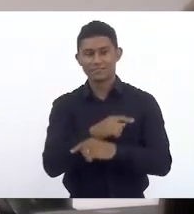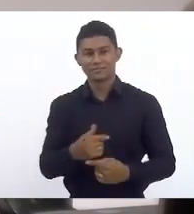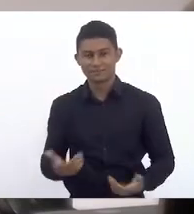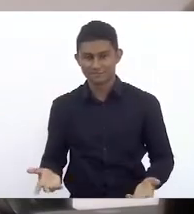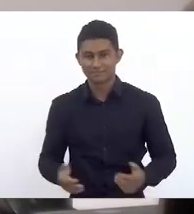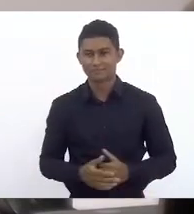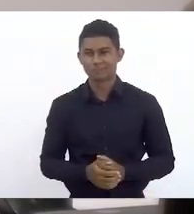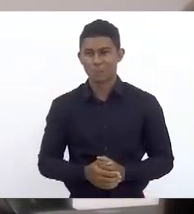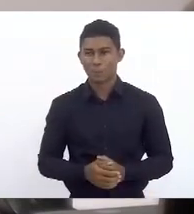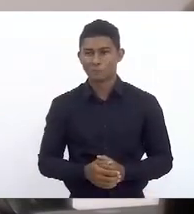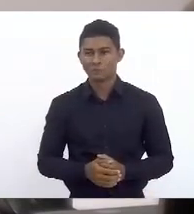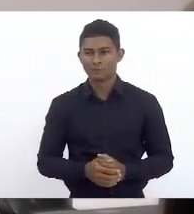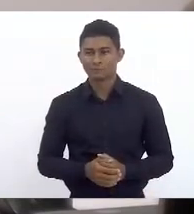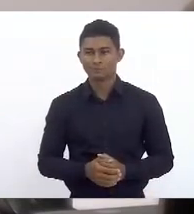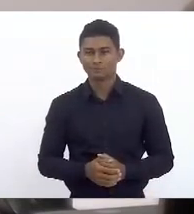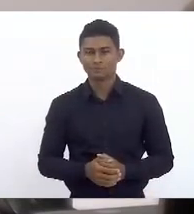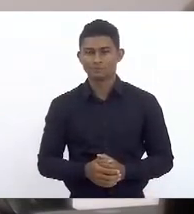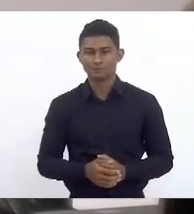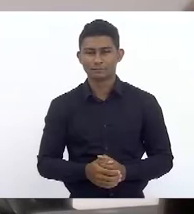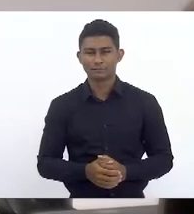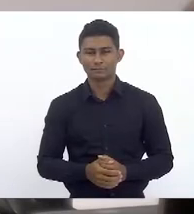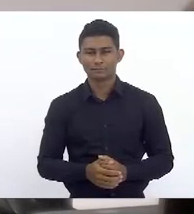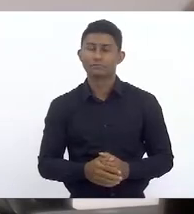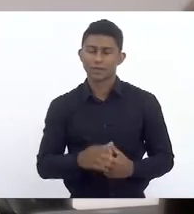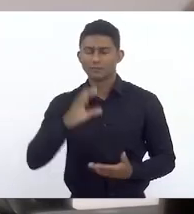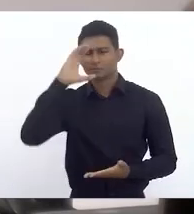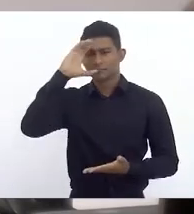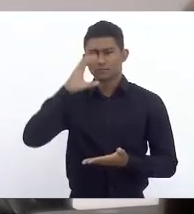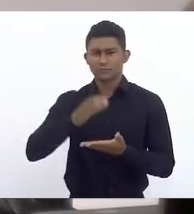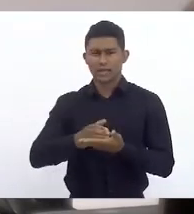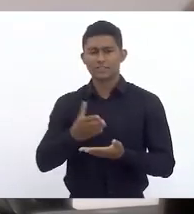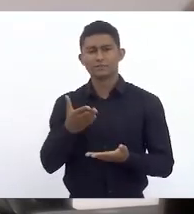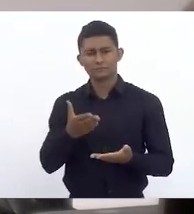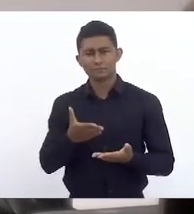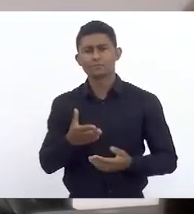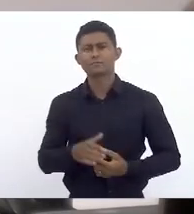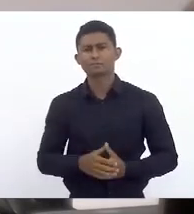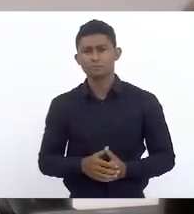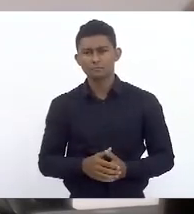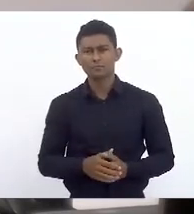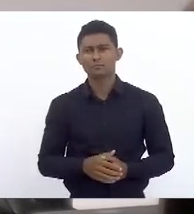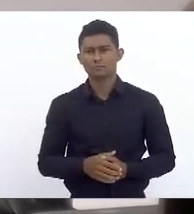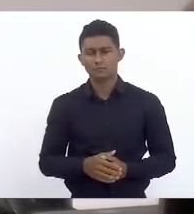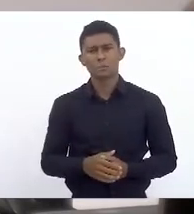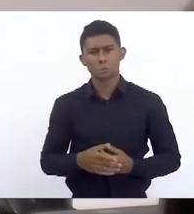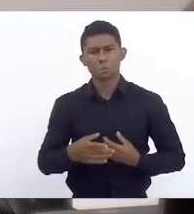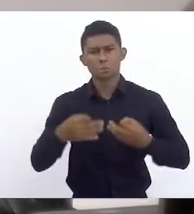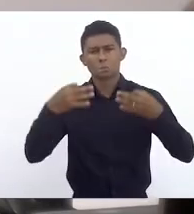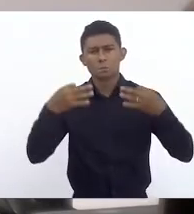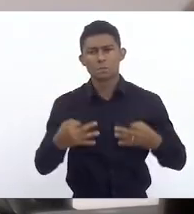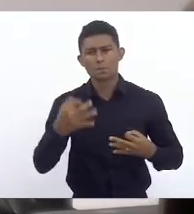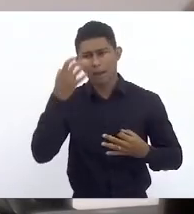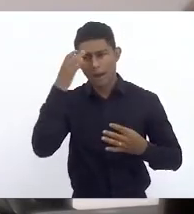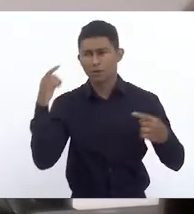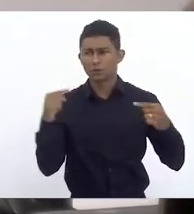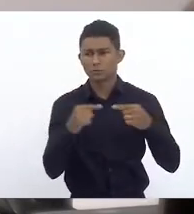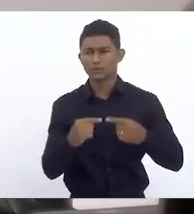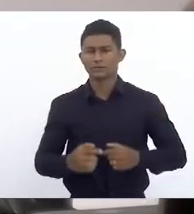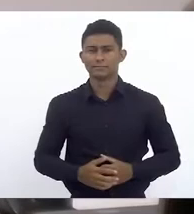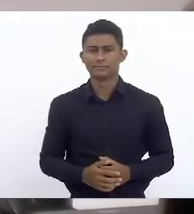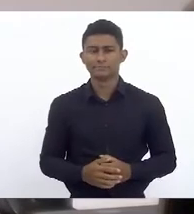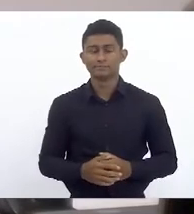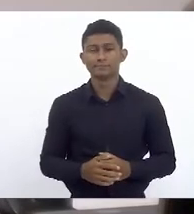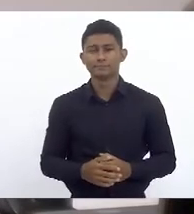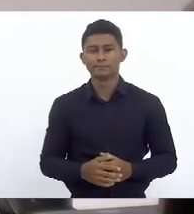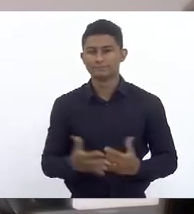papel. Bom... Mas a tese é absolutamente adequada. Eu pergunto ao